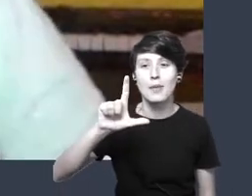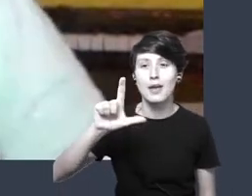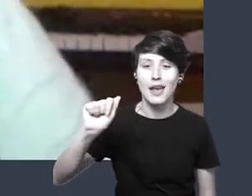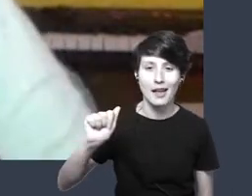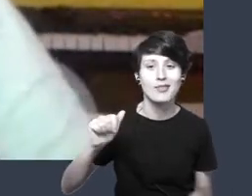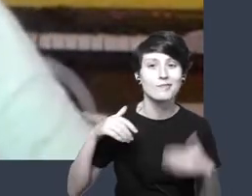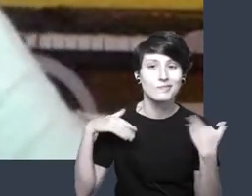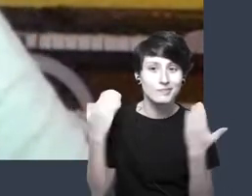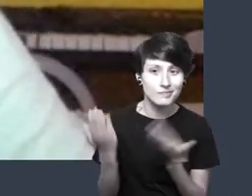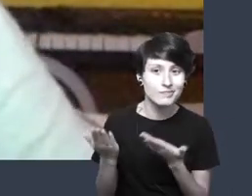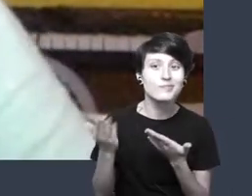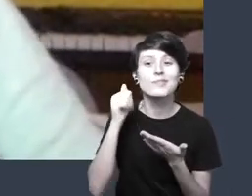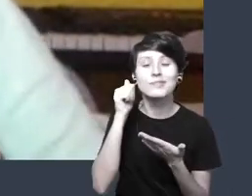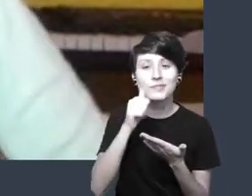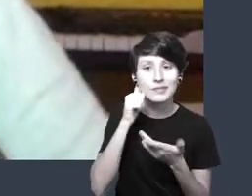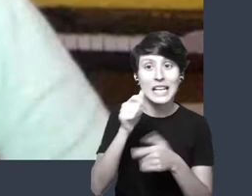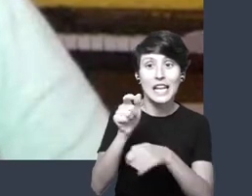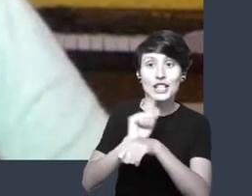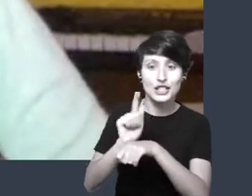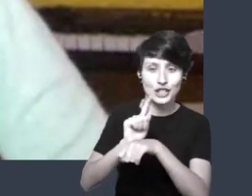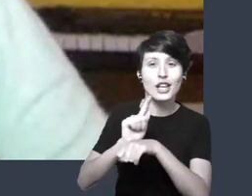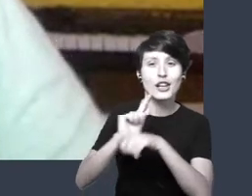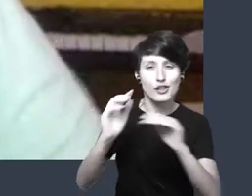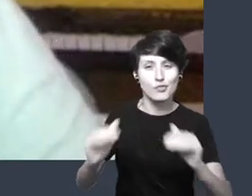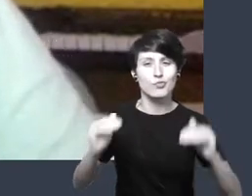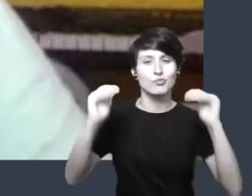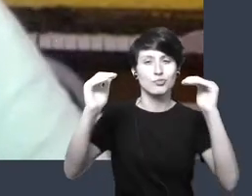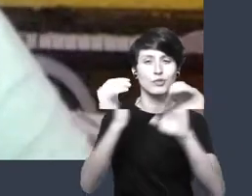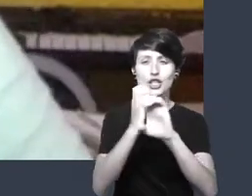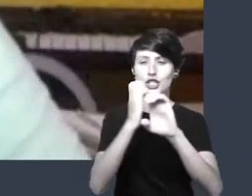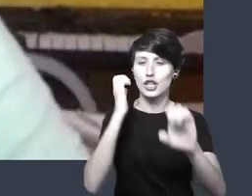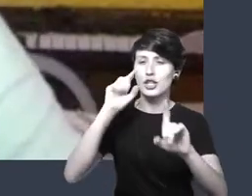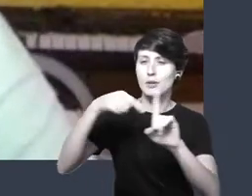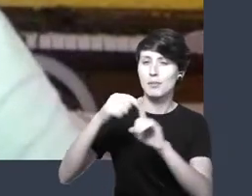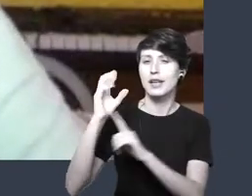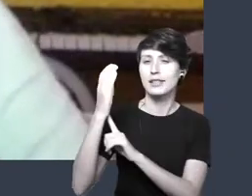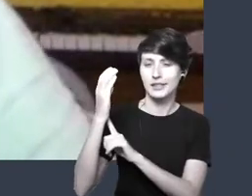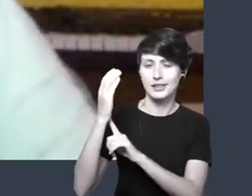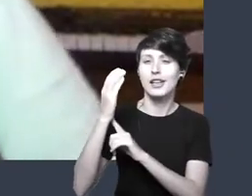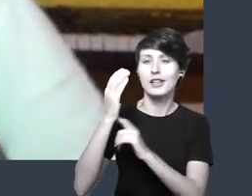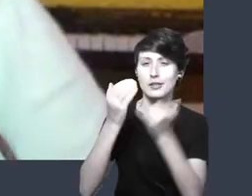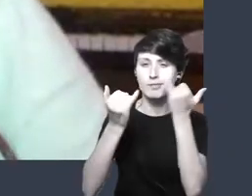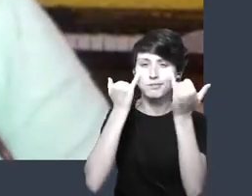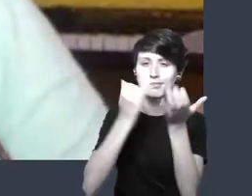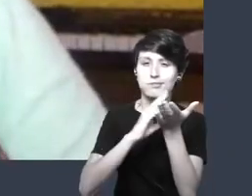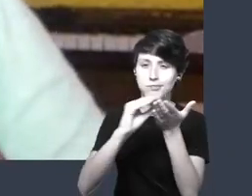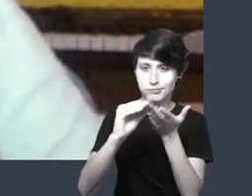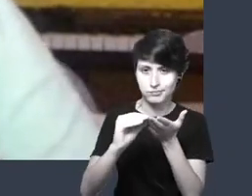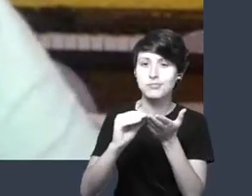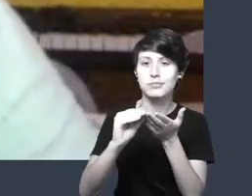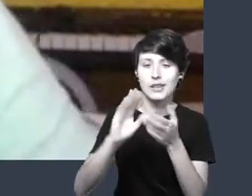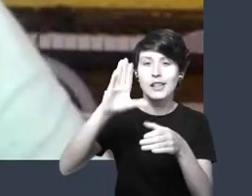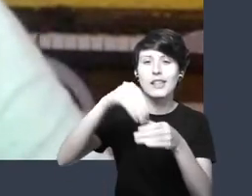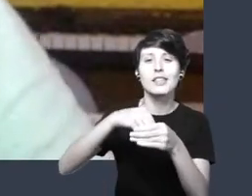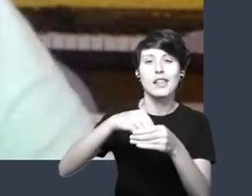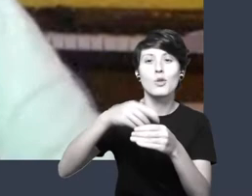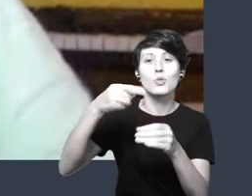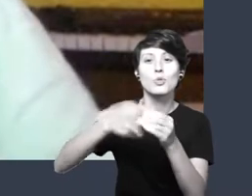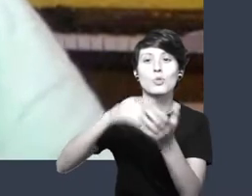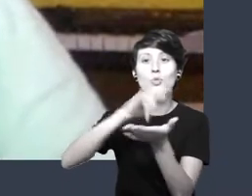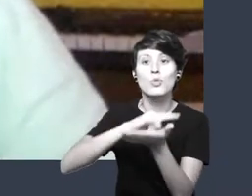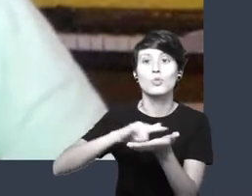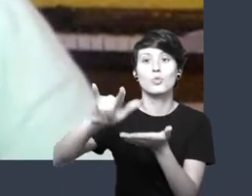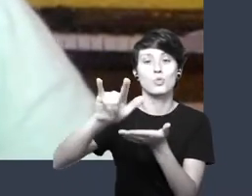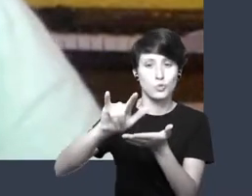A Gabriela é gerente sênior de Engenharia e Ciência de Dados da IBM, Califórnia, onde gerencia e lidera